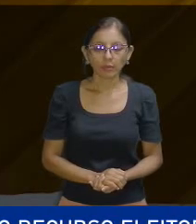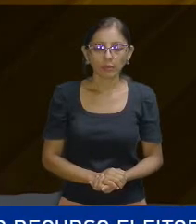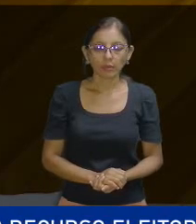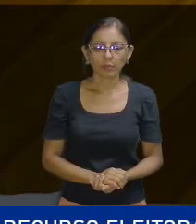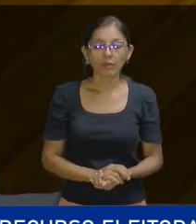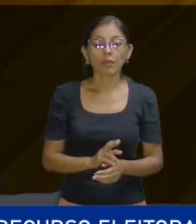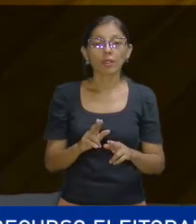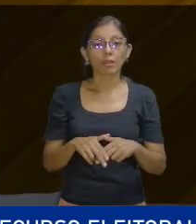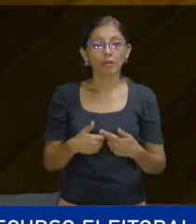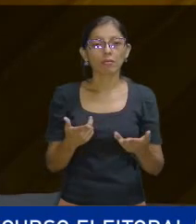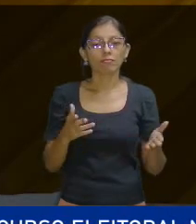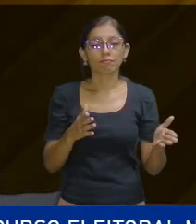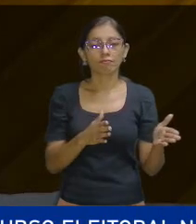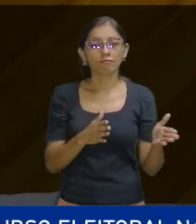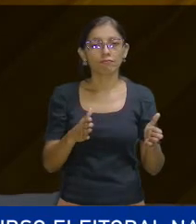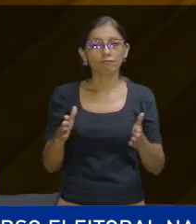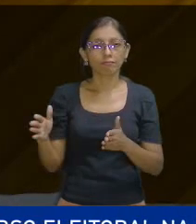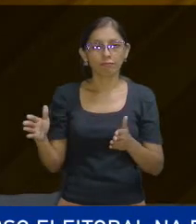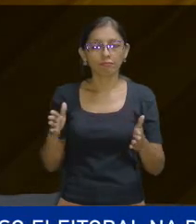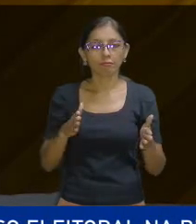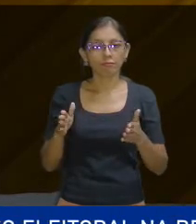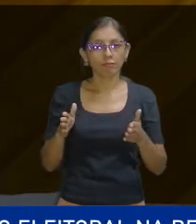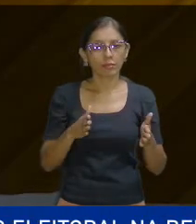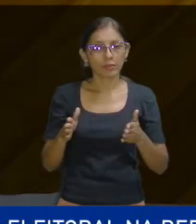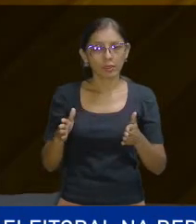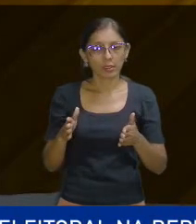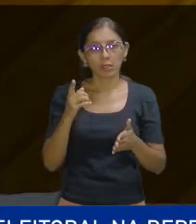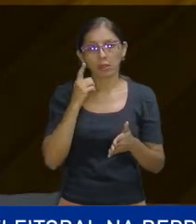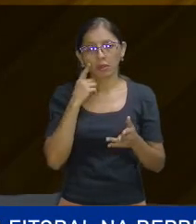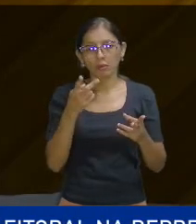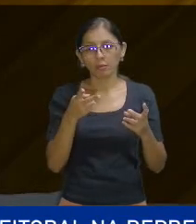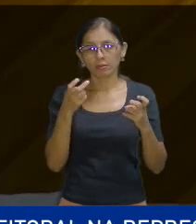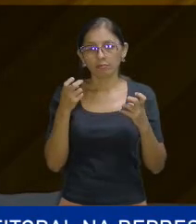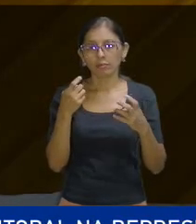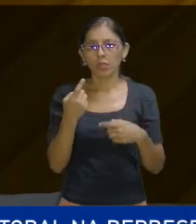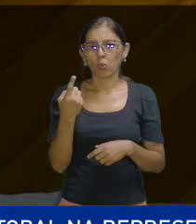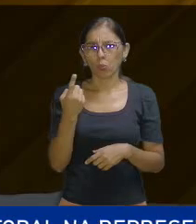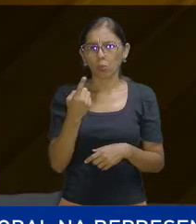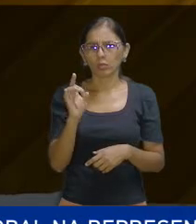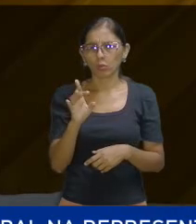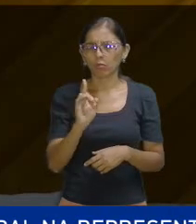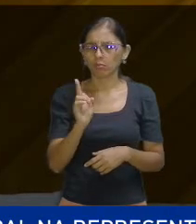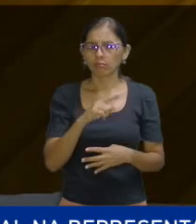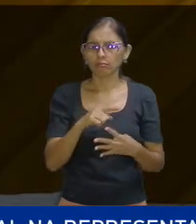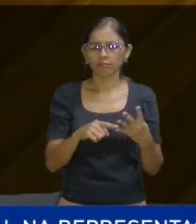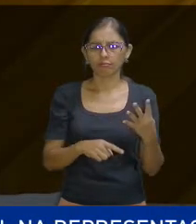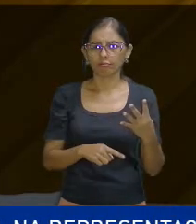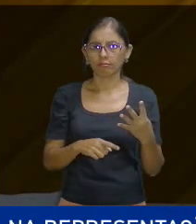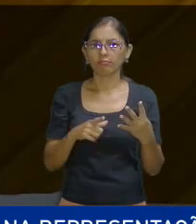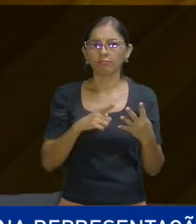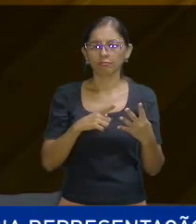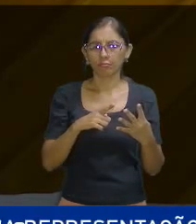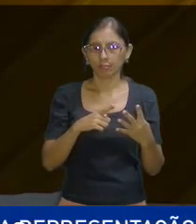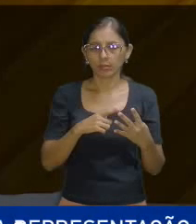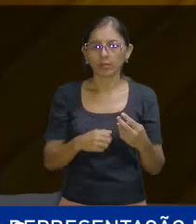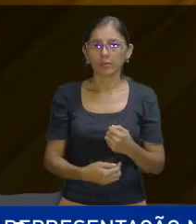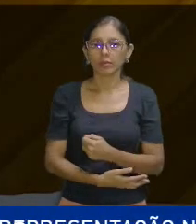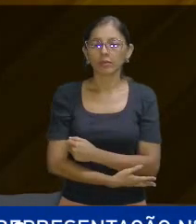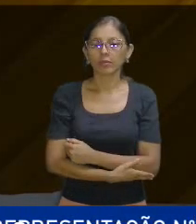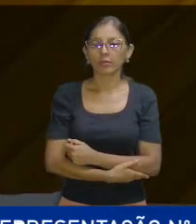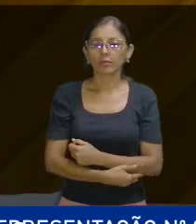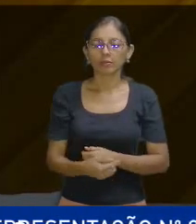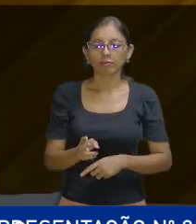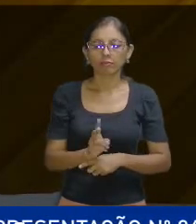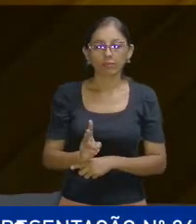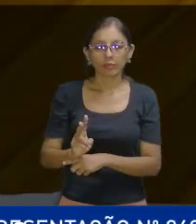do acórdão, se verifica que foi reconhecido que foi mais de uma plataforma, que houve, de fato, um prejuízo para a